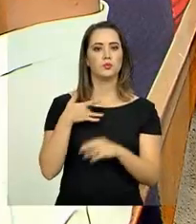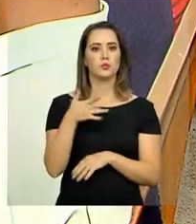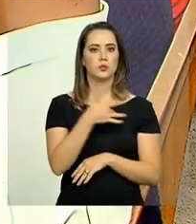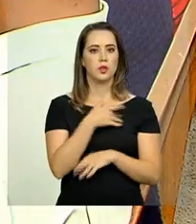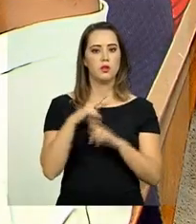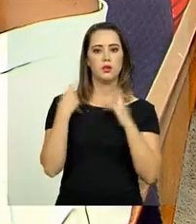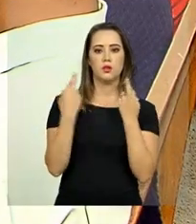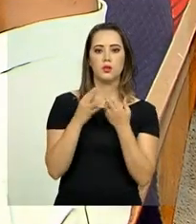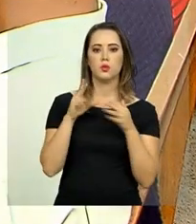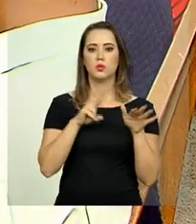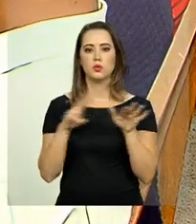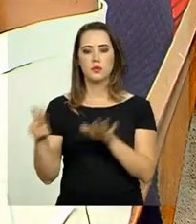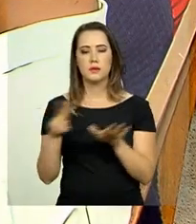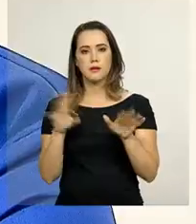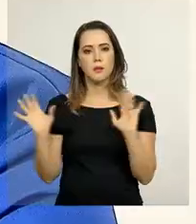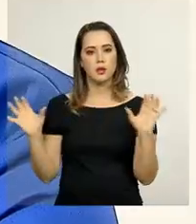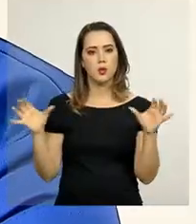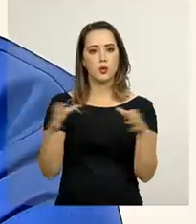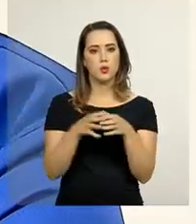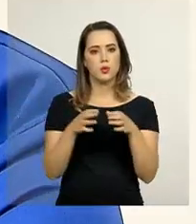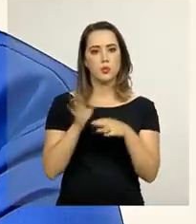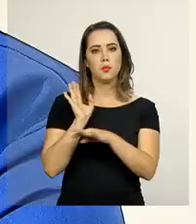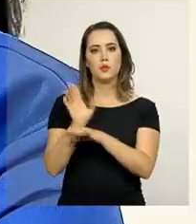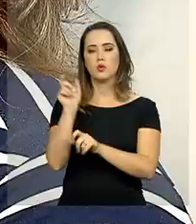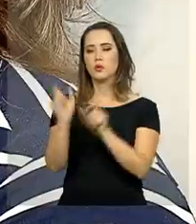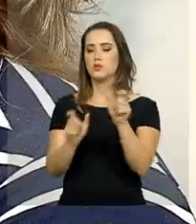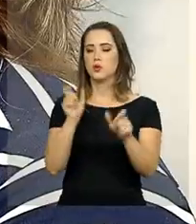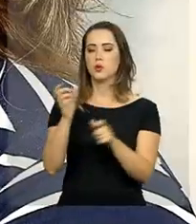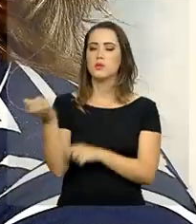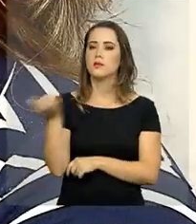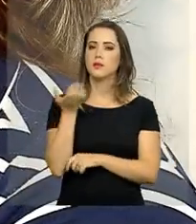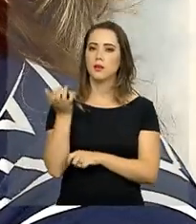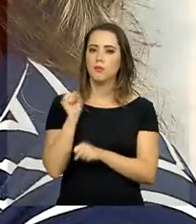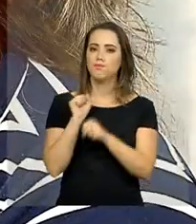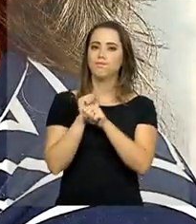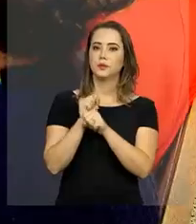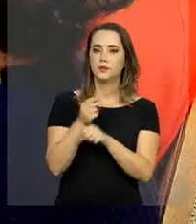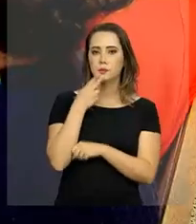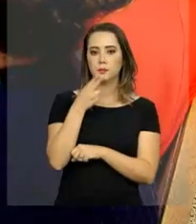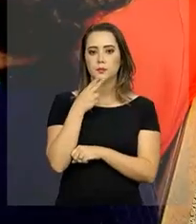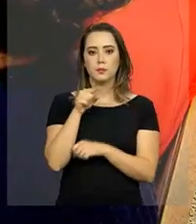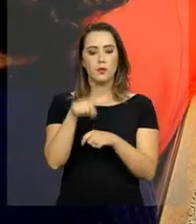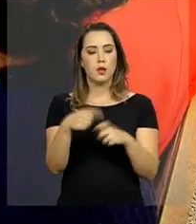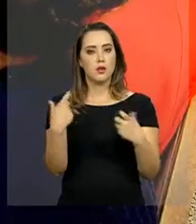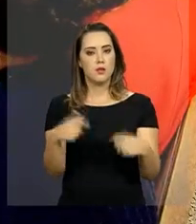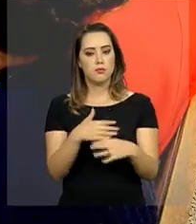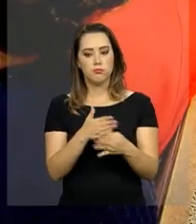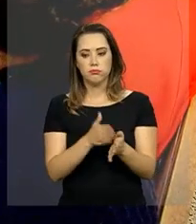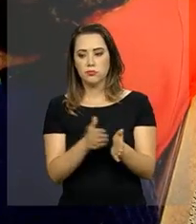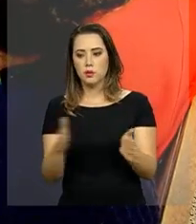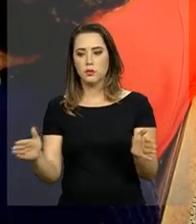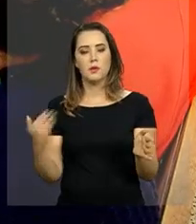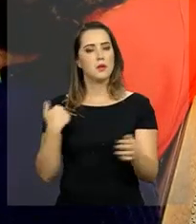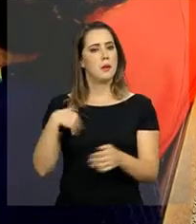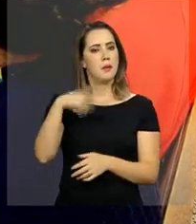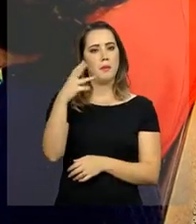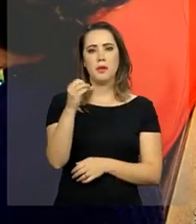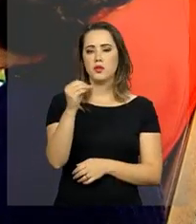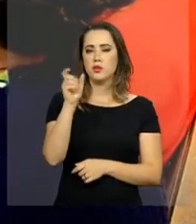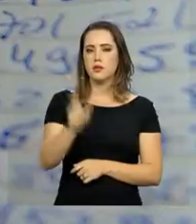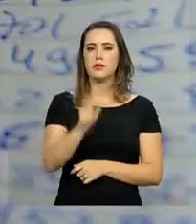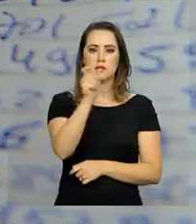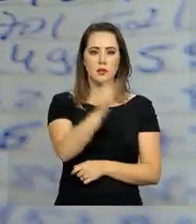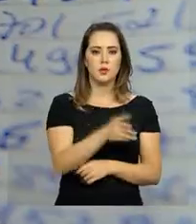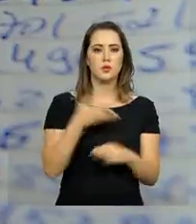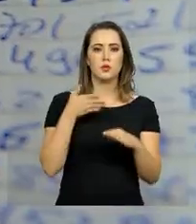tem reuniões semanais em grupos para ajudar as pessoas a deixarem de fumar. Neste período, mais de 300